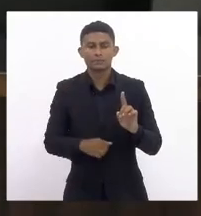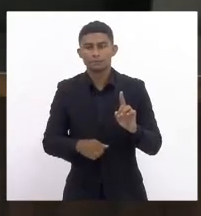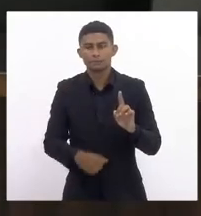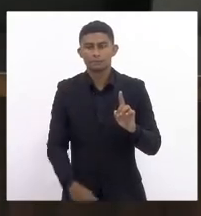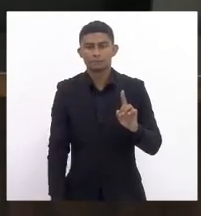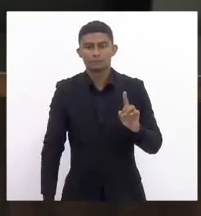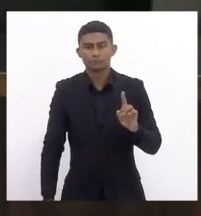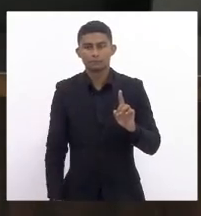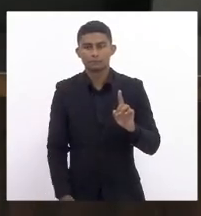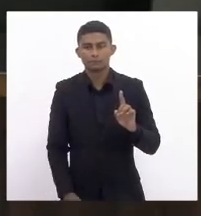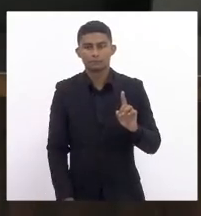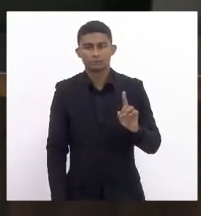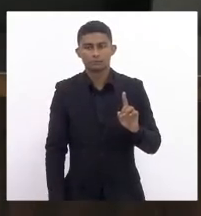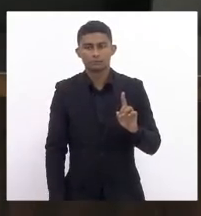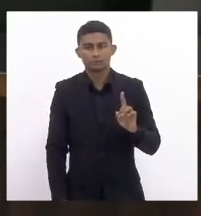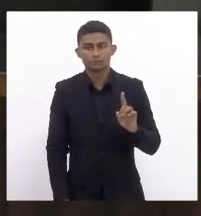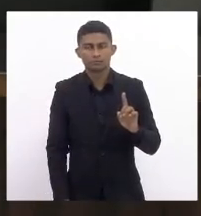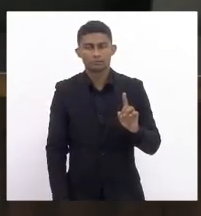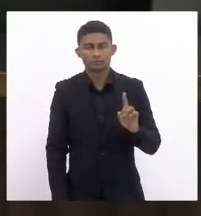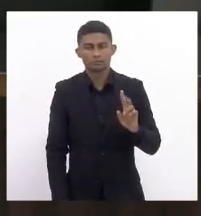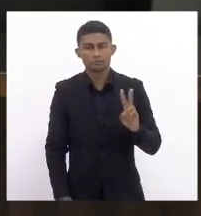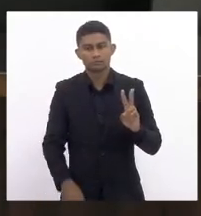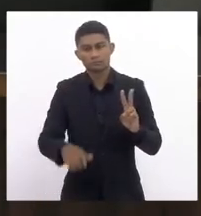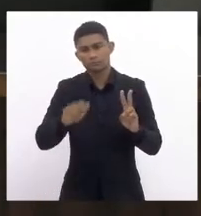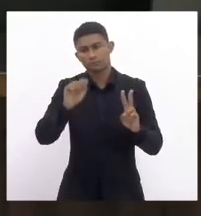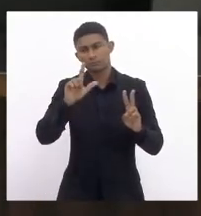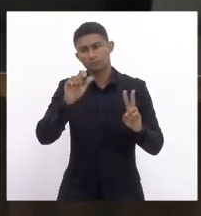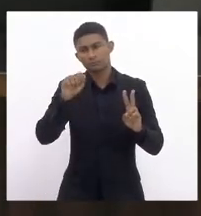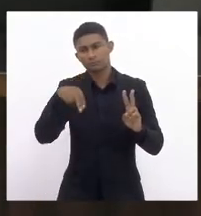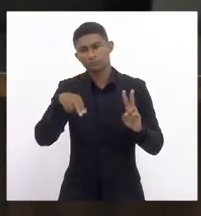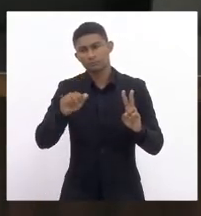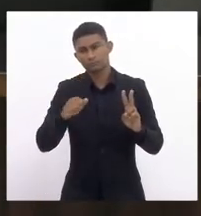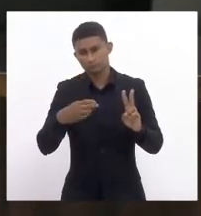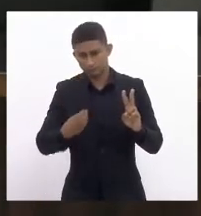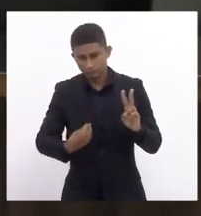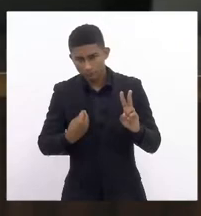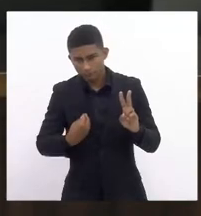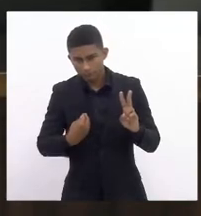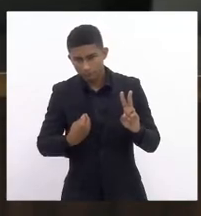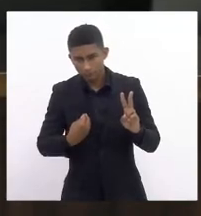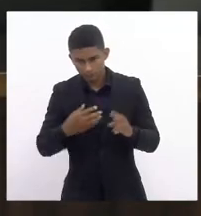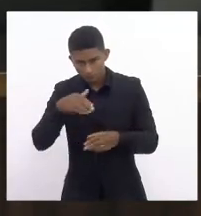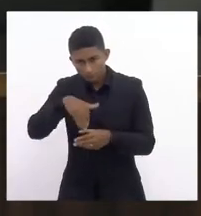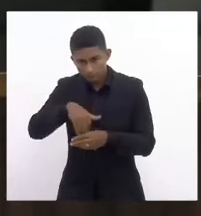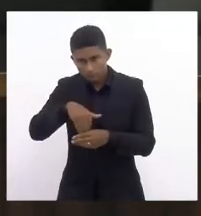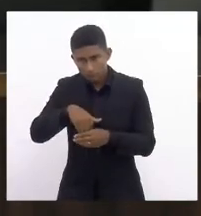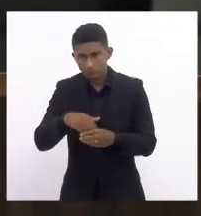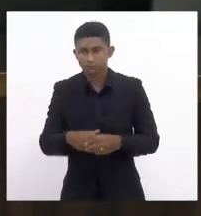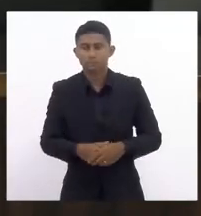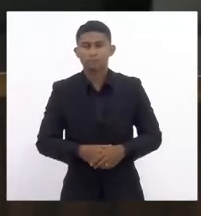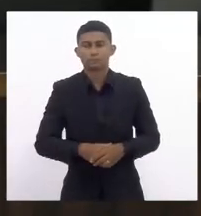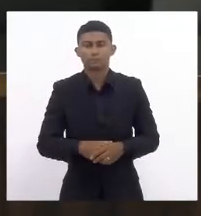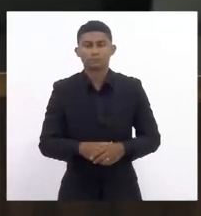Adriana Baltazar. Deputada Alana Passos, presente, vai votar.